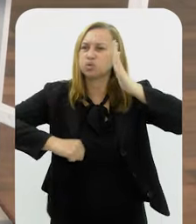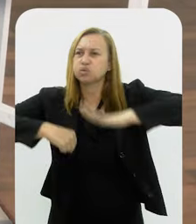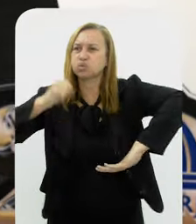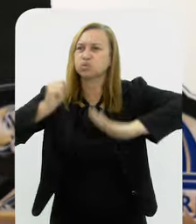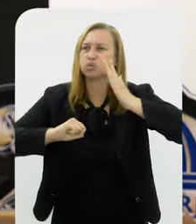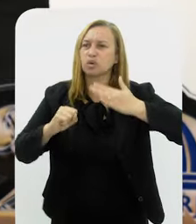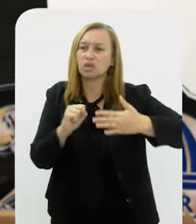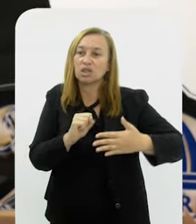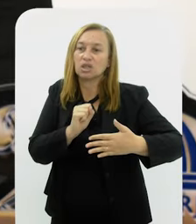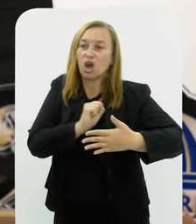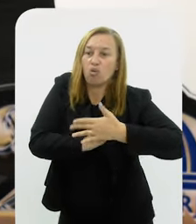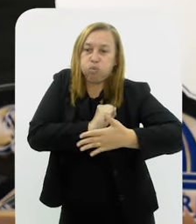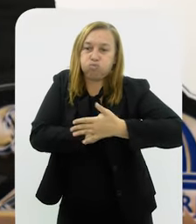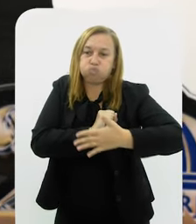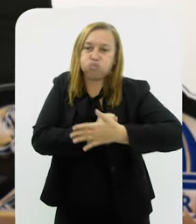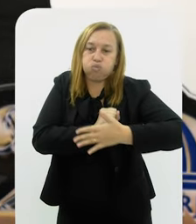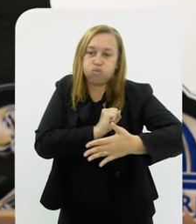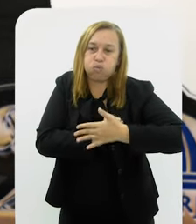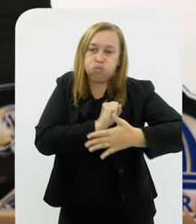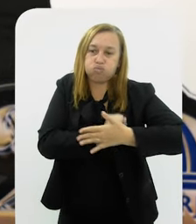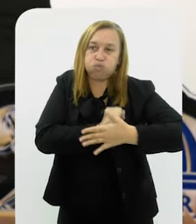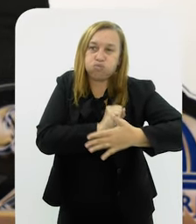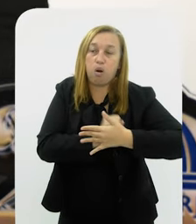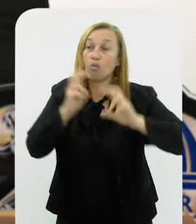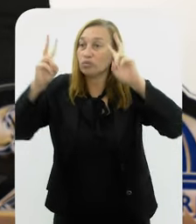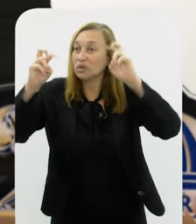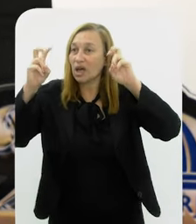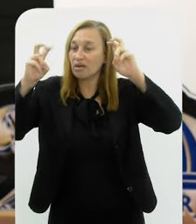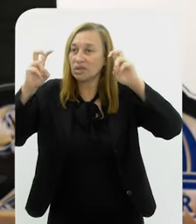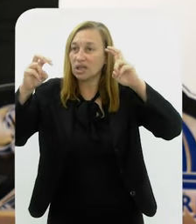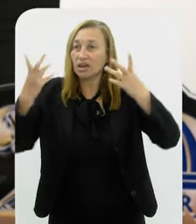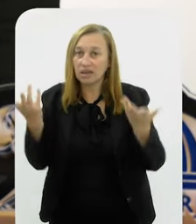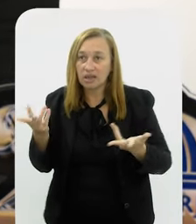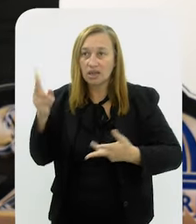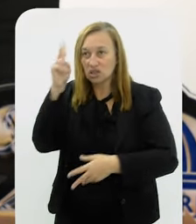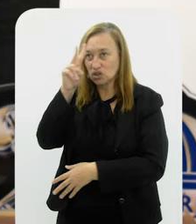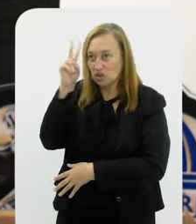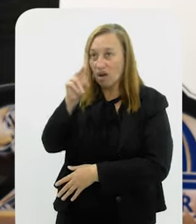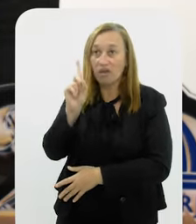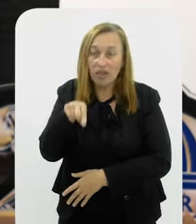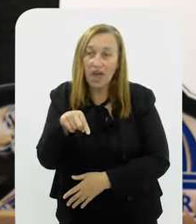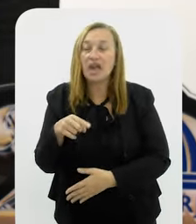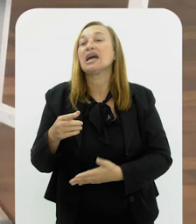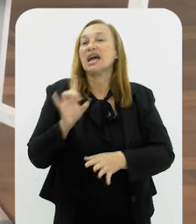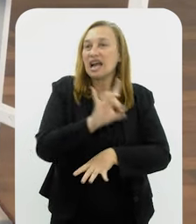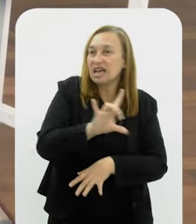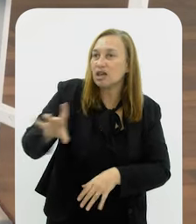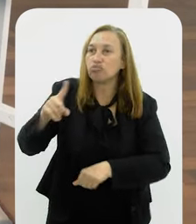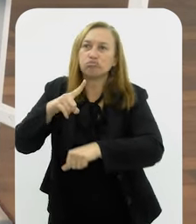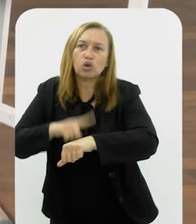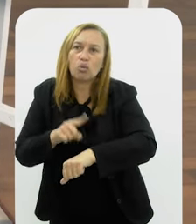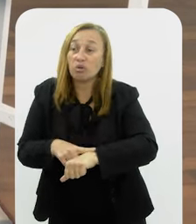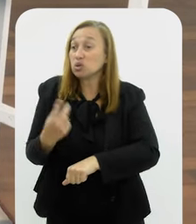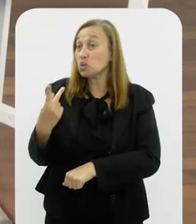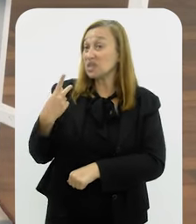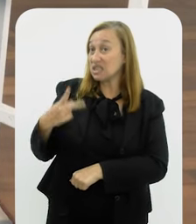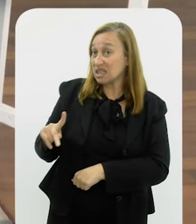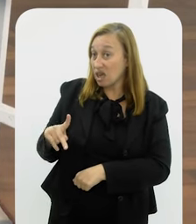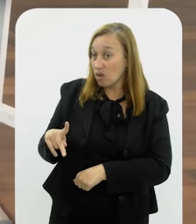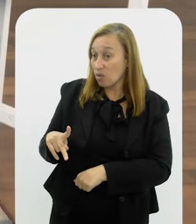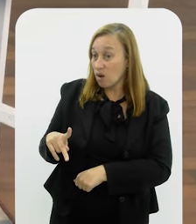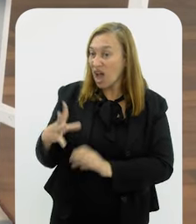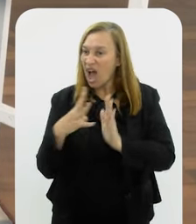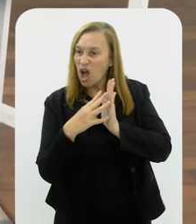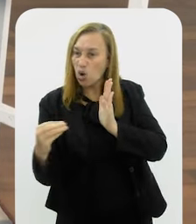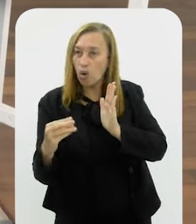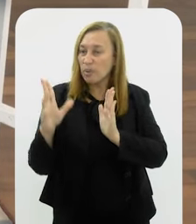né? Também tem essa, buscou, né? Essa dualidade, essa armadilha. Eu acho que, né? cada um tem a sua história, cada um tem o seu momento. Eu acho que